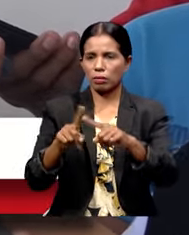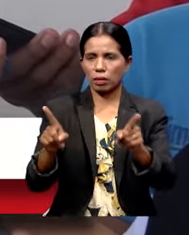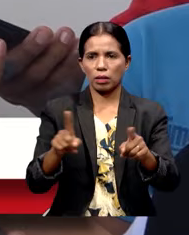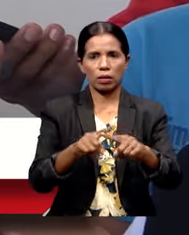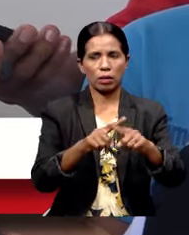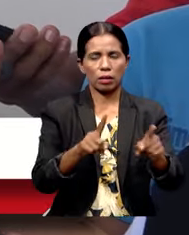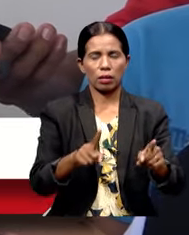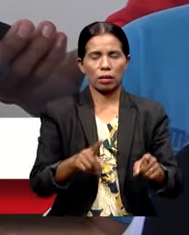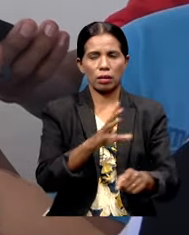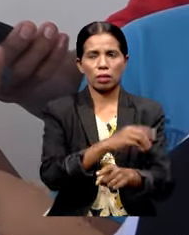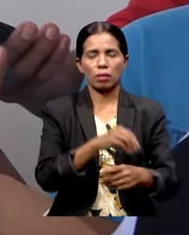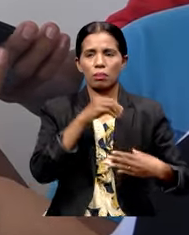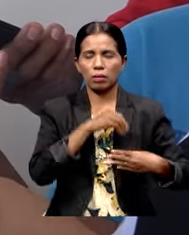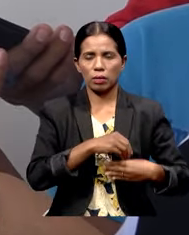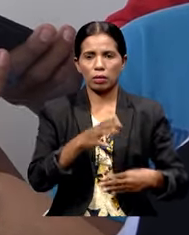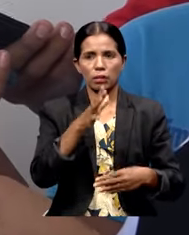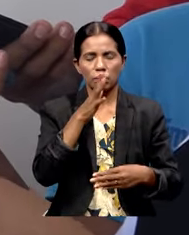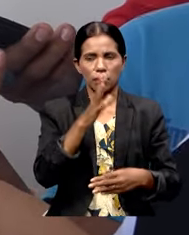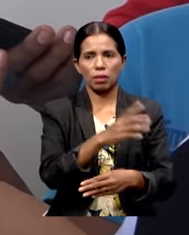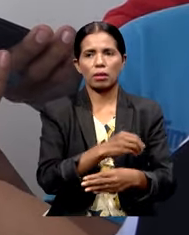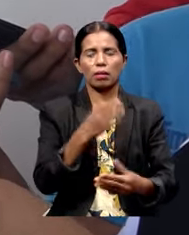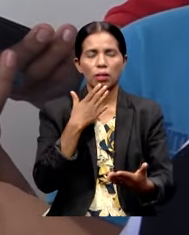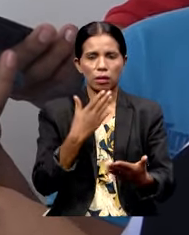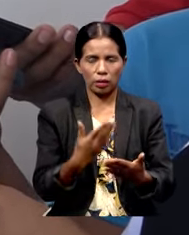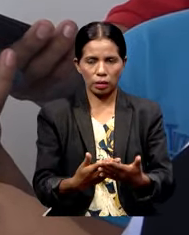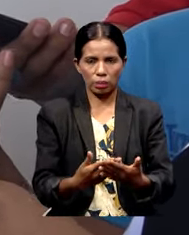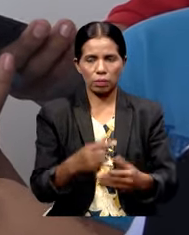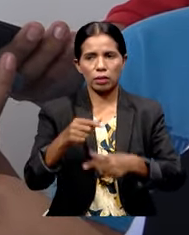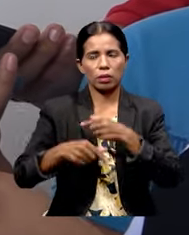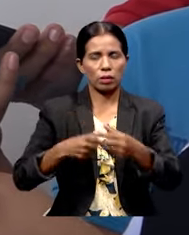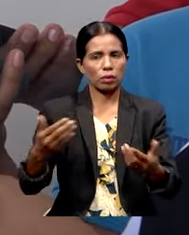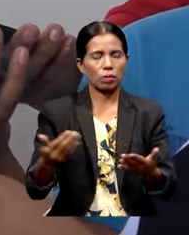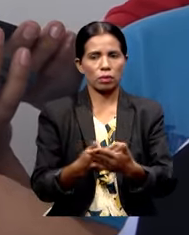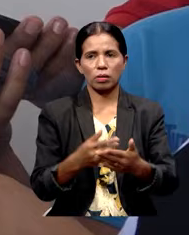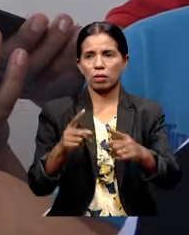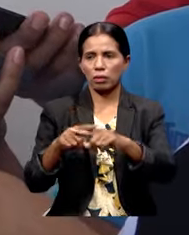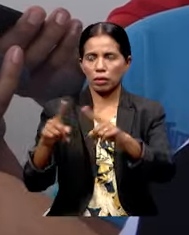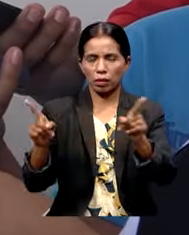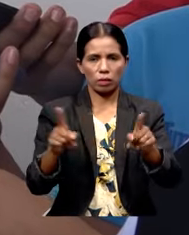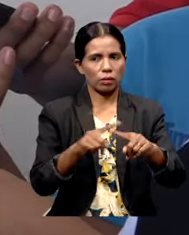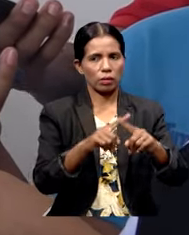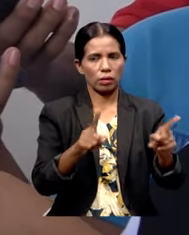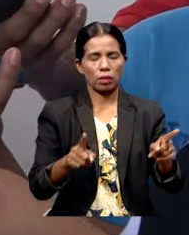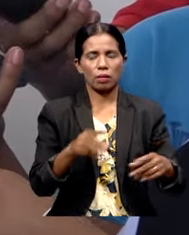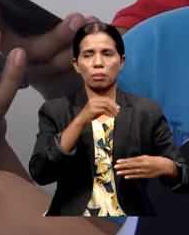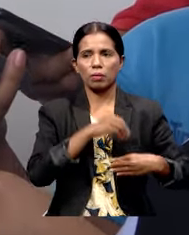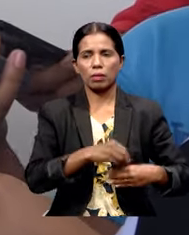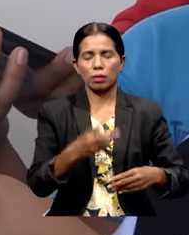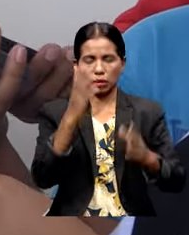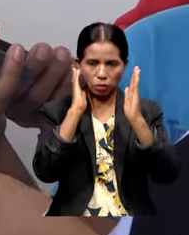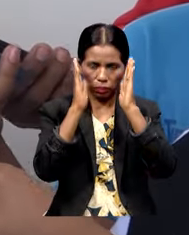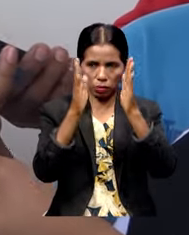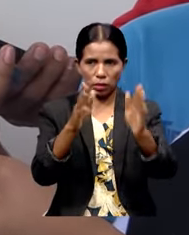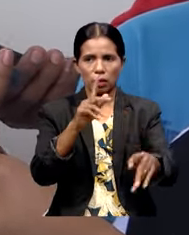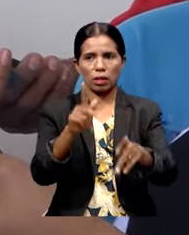Bro, Bolsa da Mãe Condicional, Bolsa da Mãe, e da Nebeba Geração Fun Lua lá nessa. Bolsa da Mãe Condicional, Hare Liba